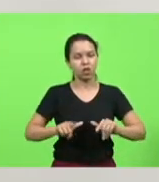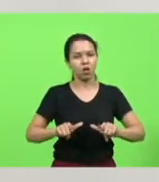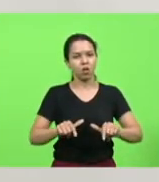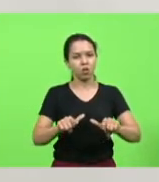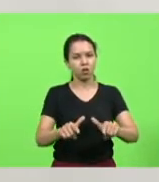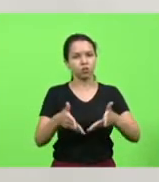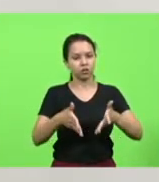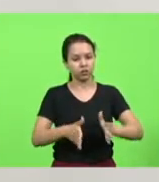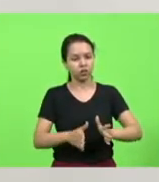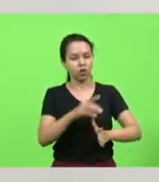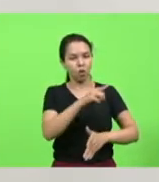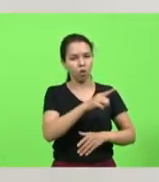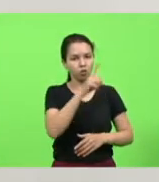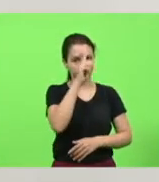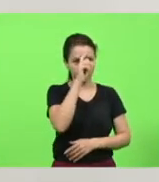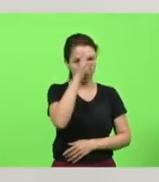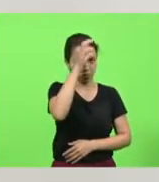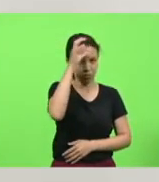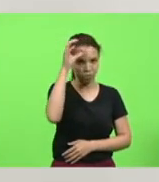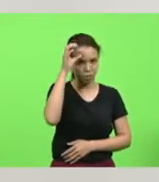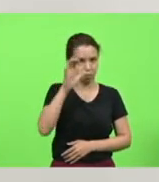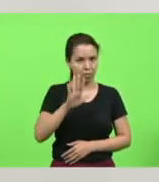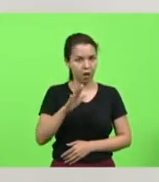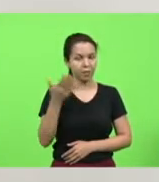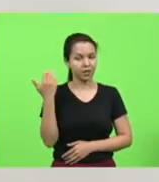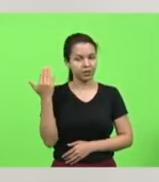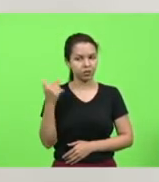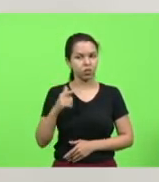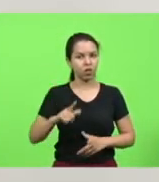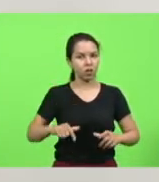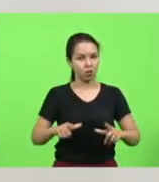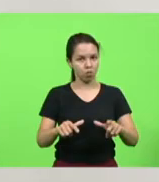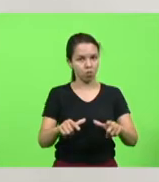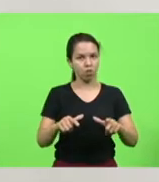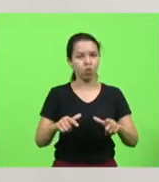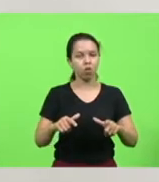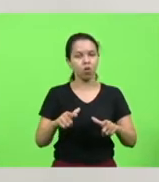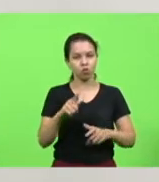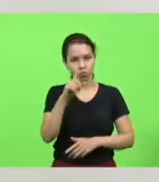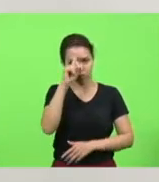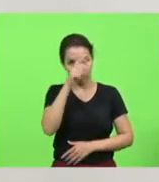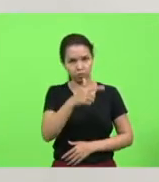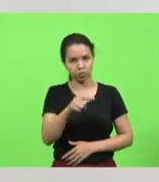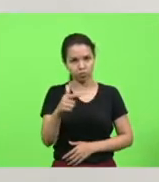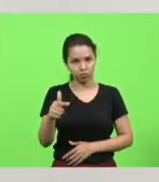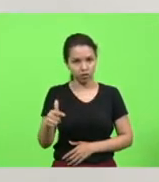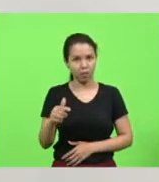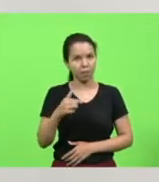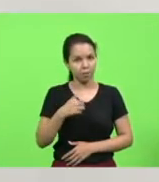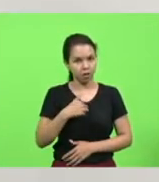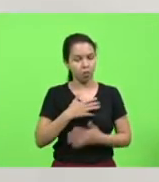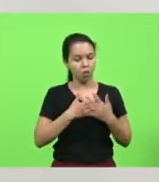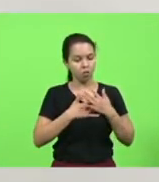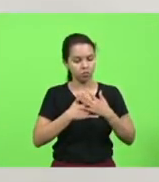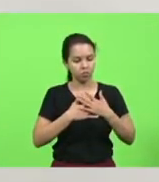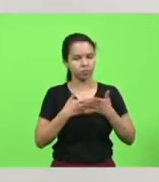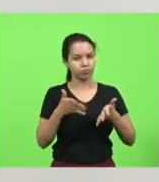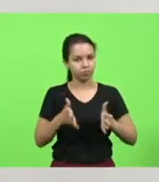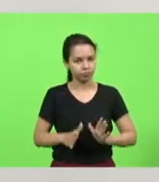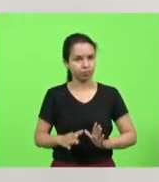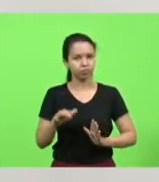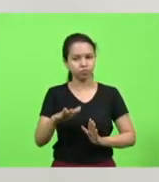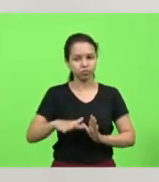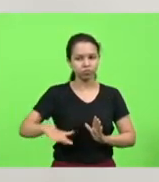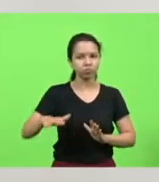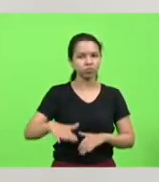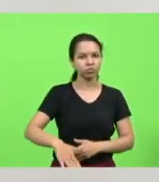de Criciúma, mas na época na Laguna não tinha hospital, então a família se deslocou. Mas sou lagunense do coração e ali cresci. E a